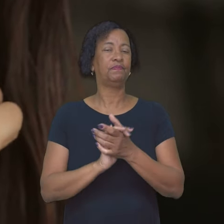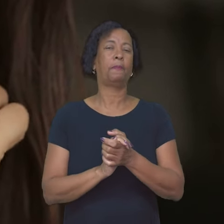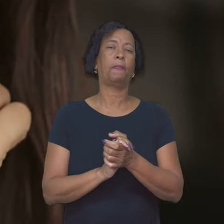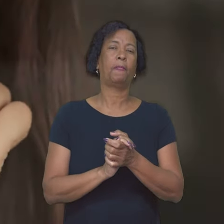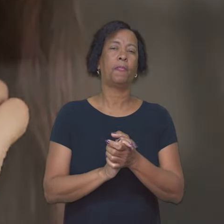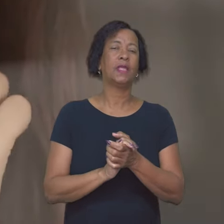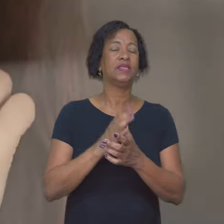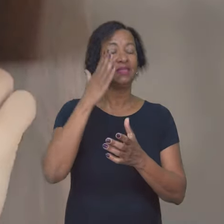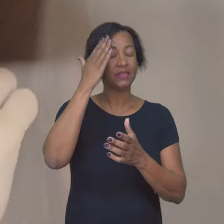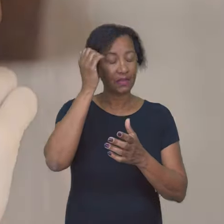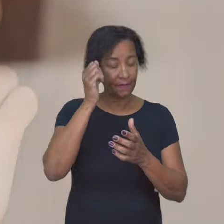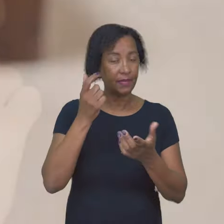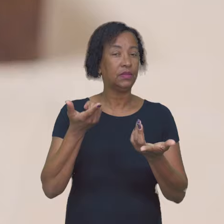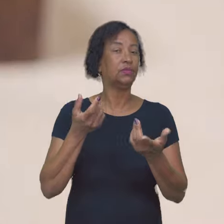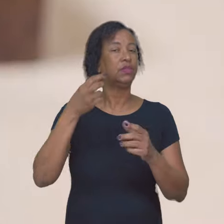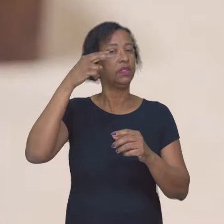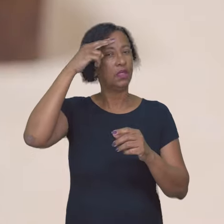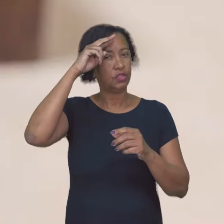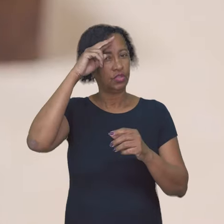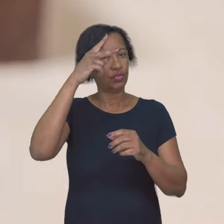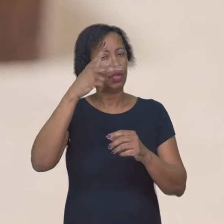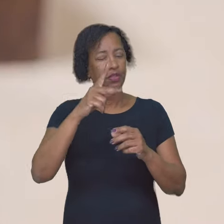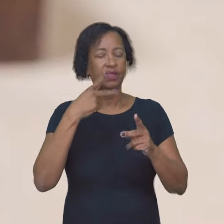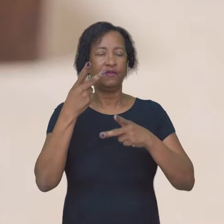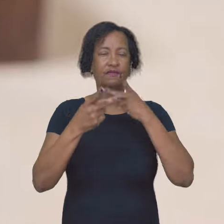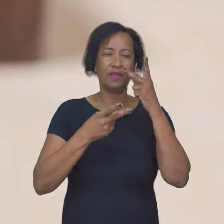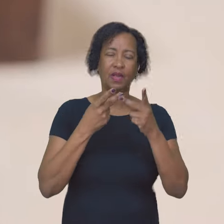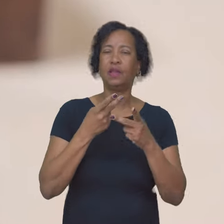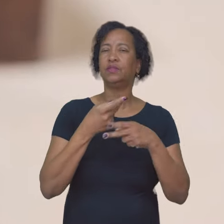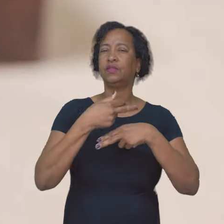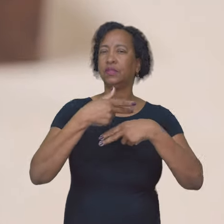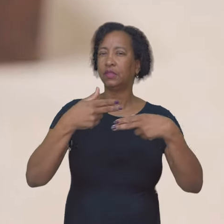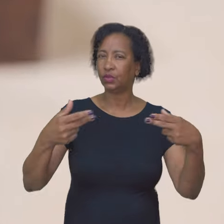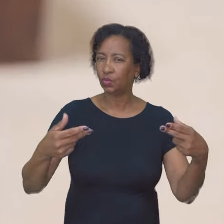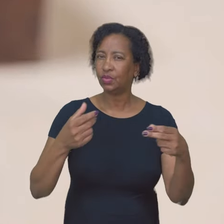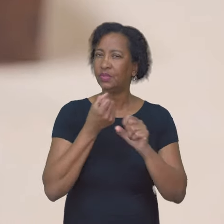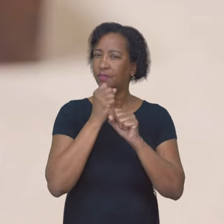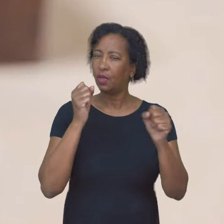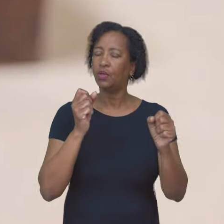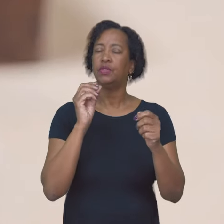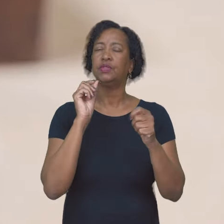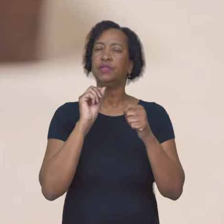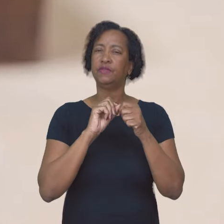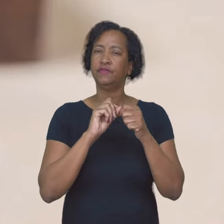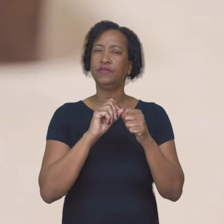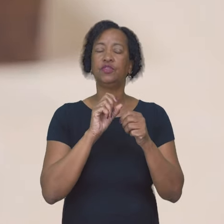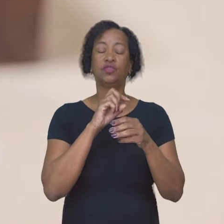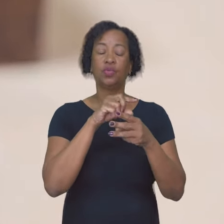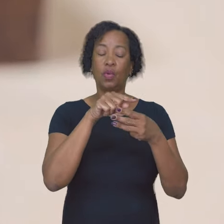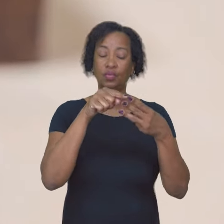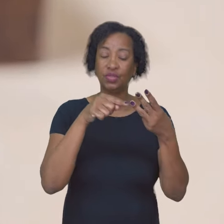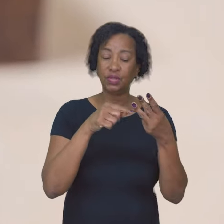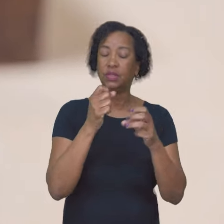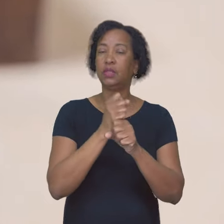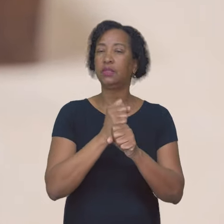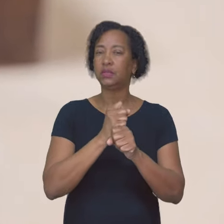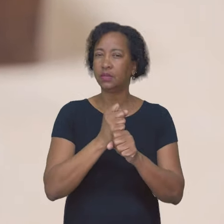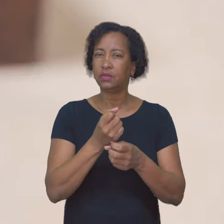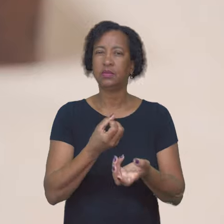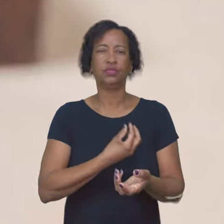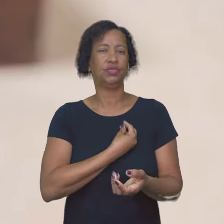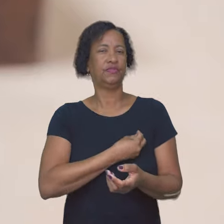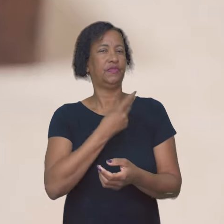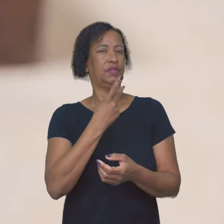considerando que essa biografia abordasse seus maiores feitos em três dos seus 33 anos de vida ainda assim Você acharia